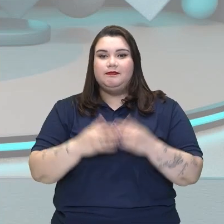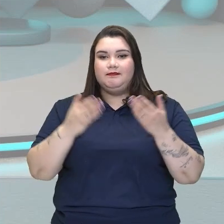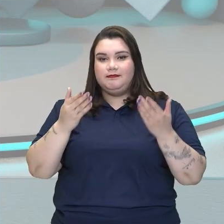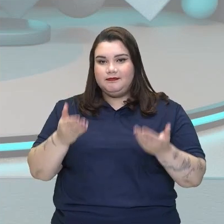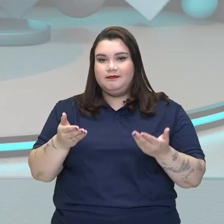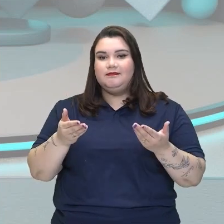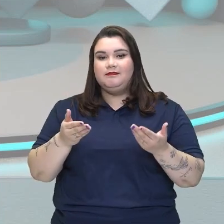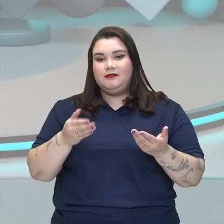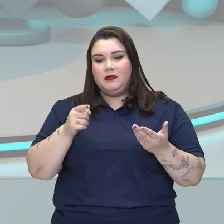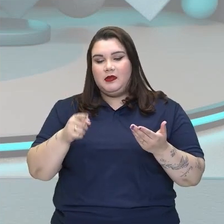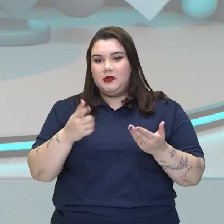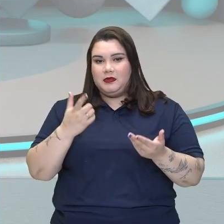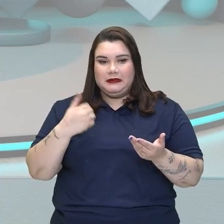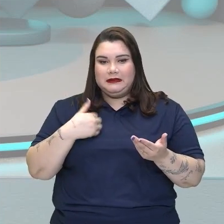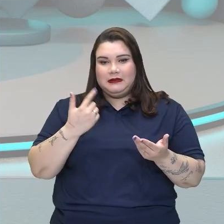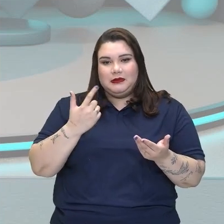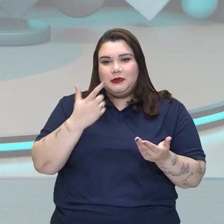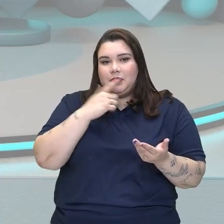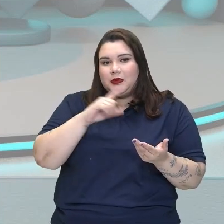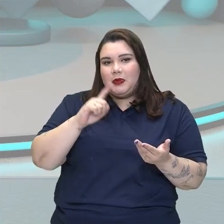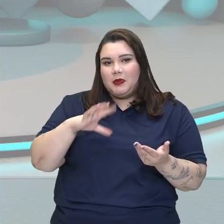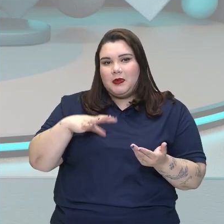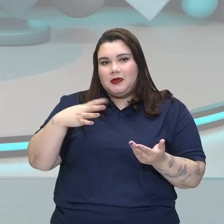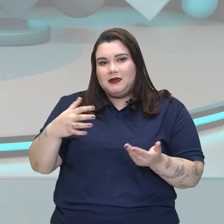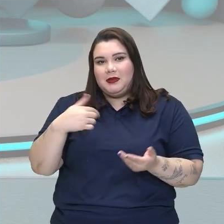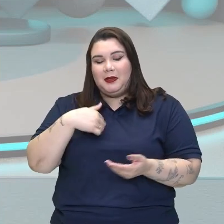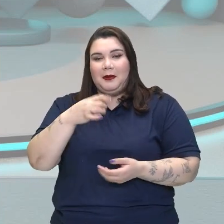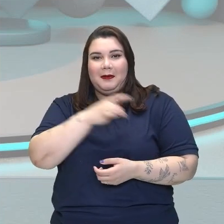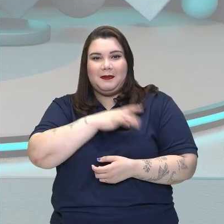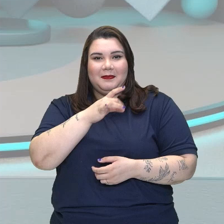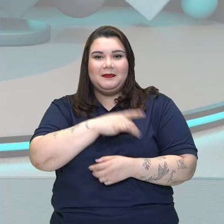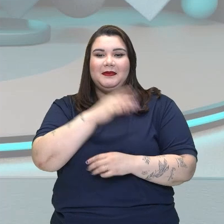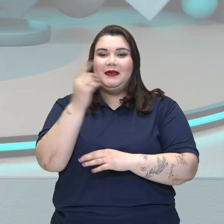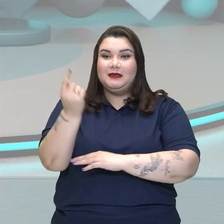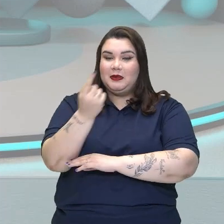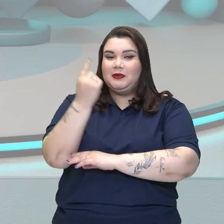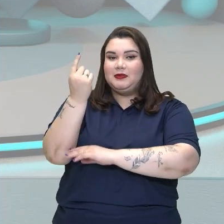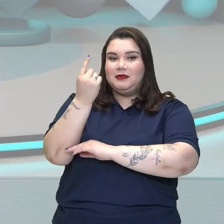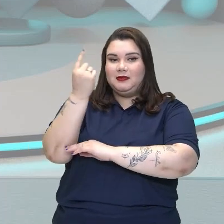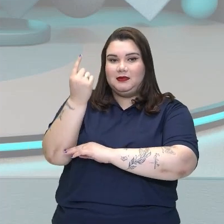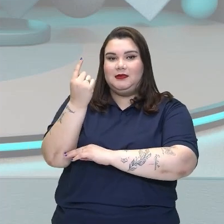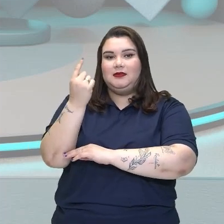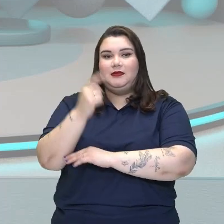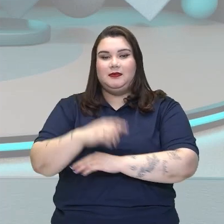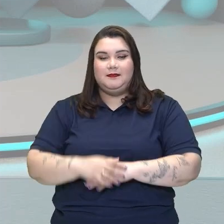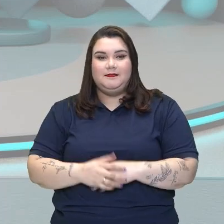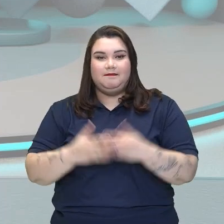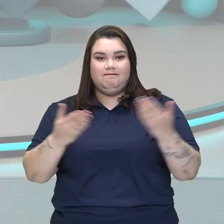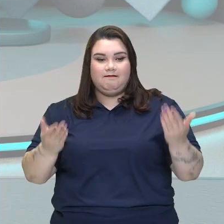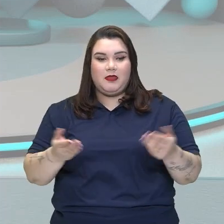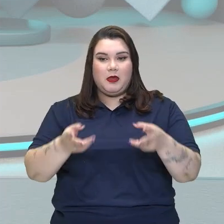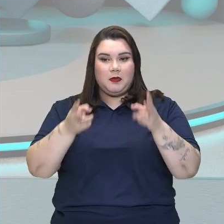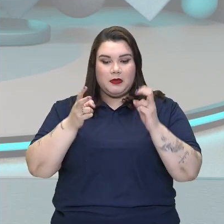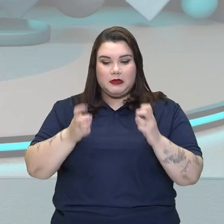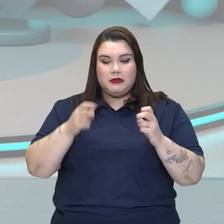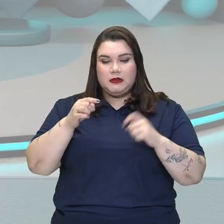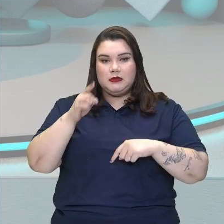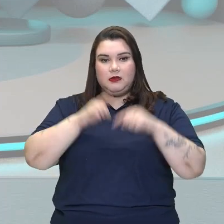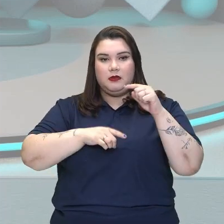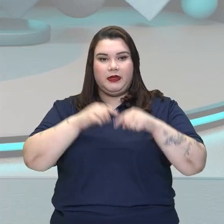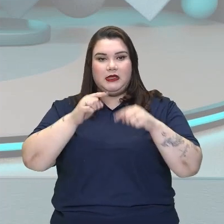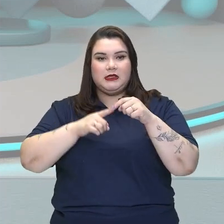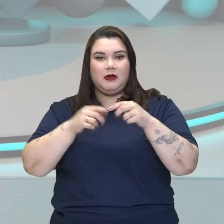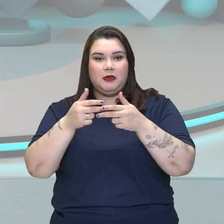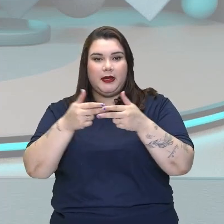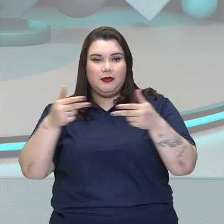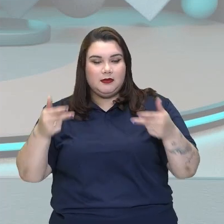não sei se eu teria coragem, né? Porque eu tenho muito medo de altura, mas com todos esses equipamentos de segurança que tem aí,